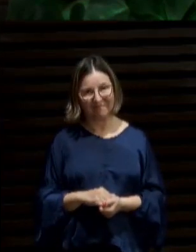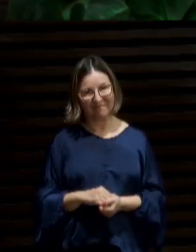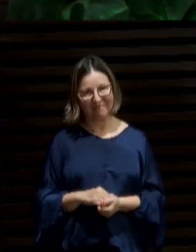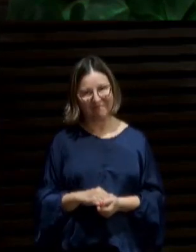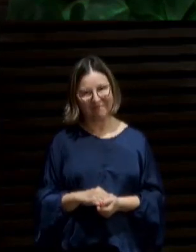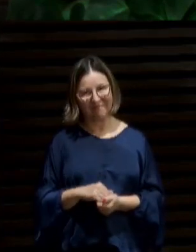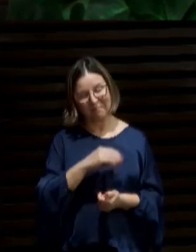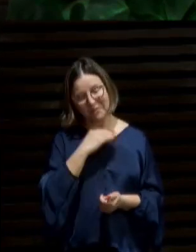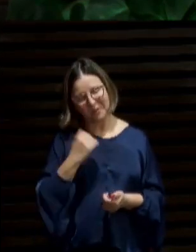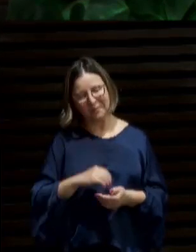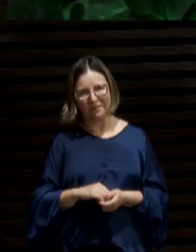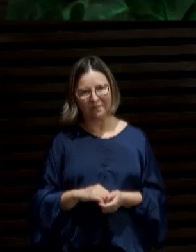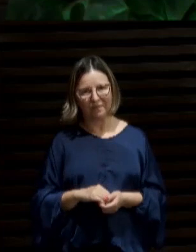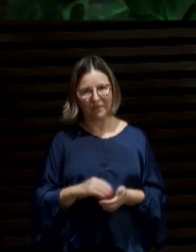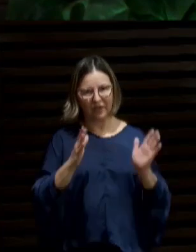Jesus não tomou